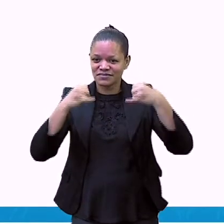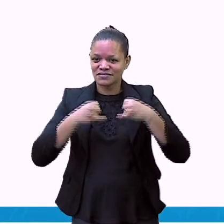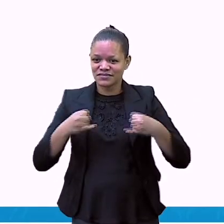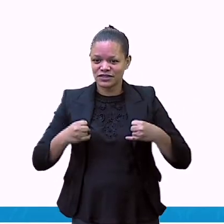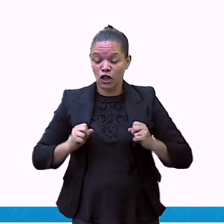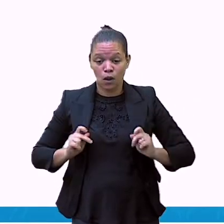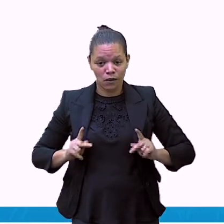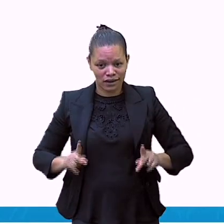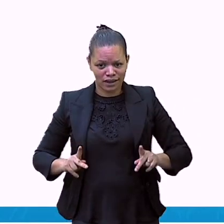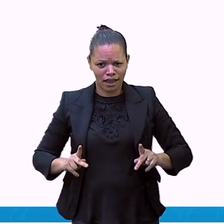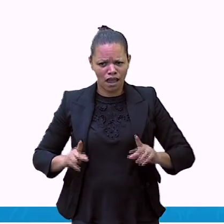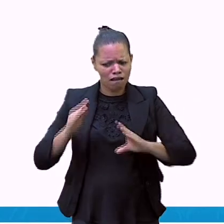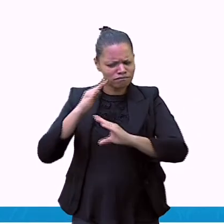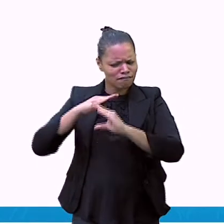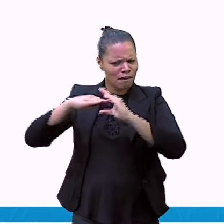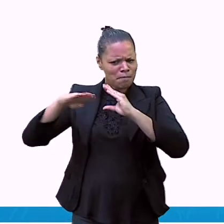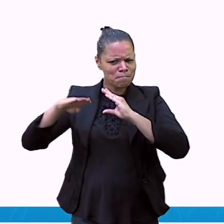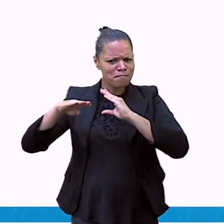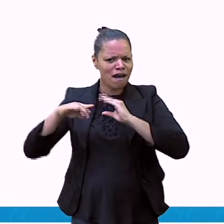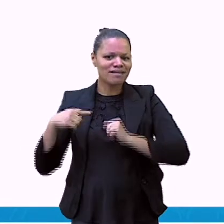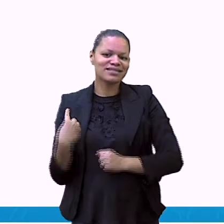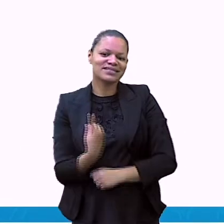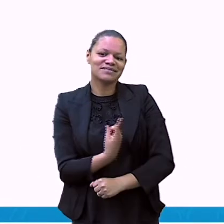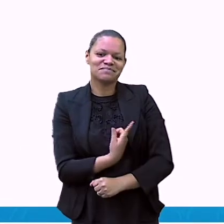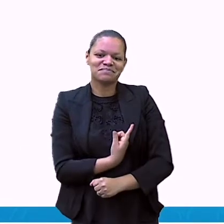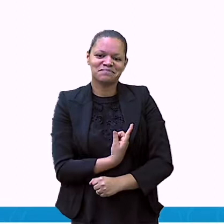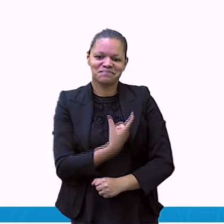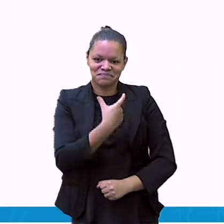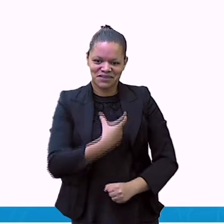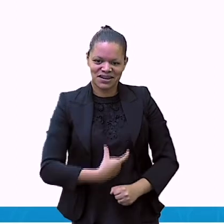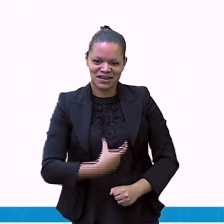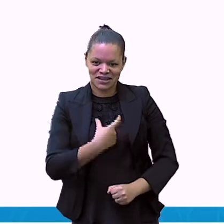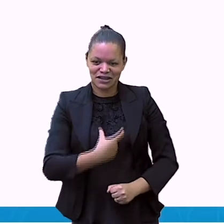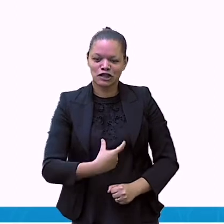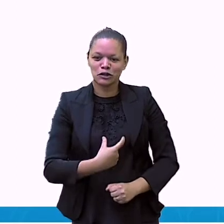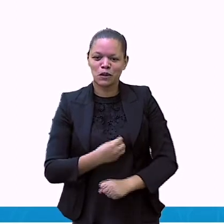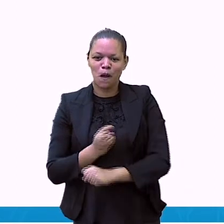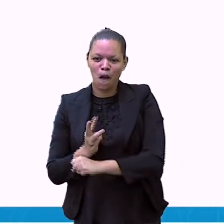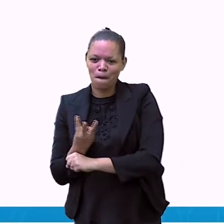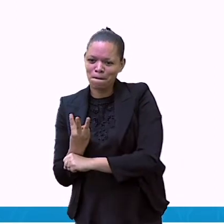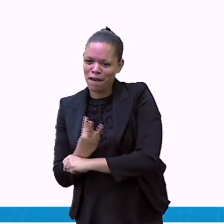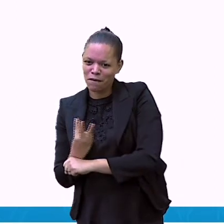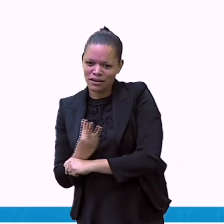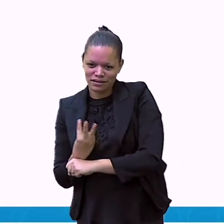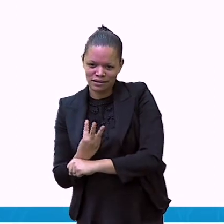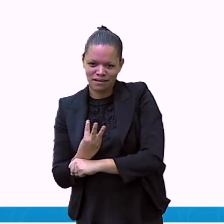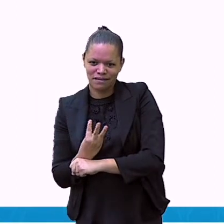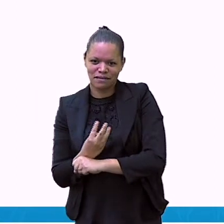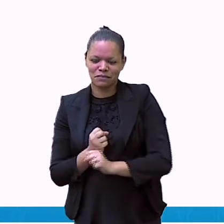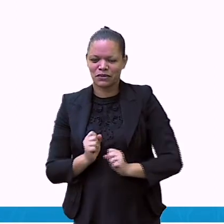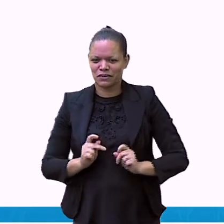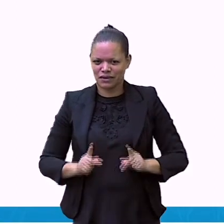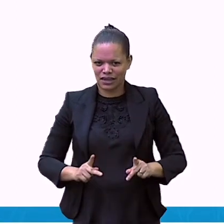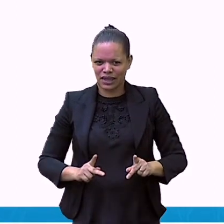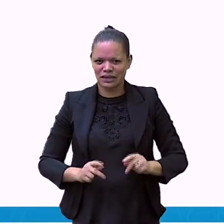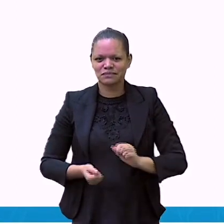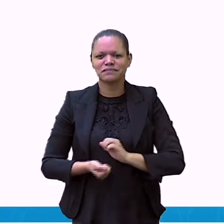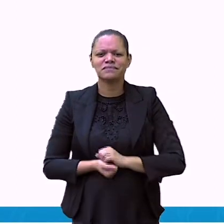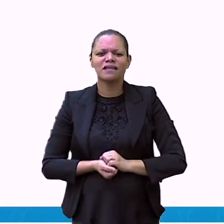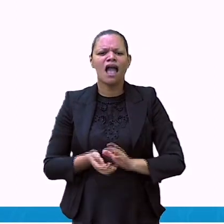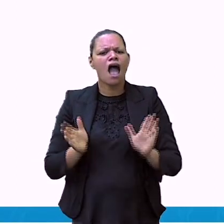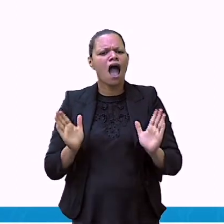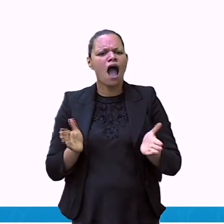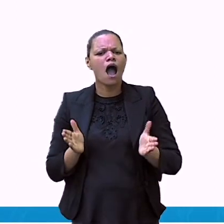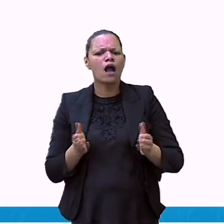2. Assinale as alternativas que indicam atitudes que evitam